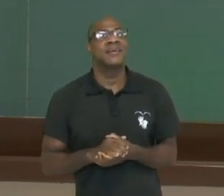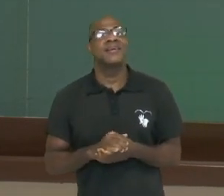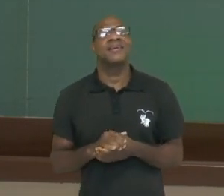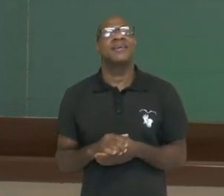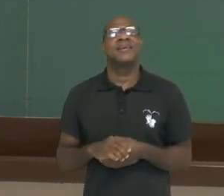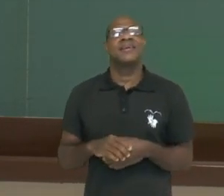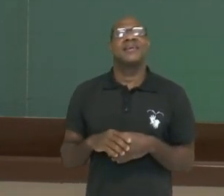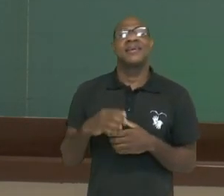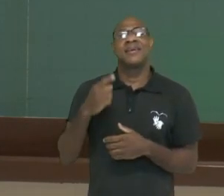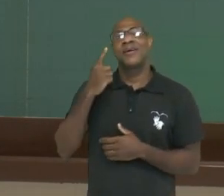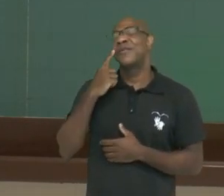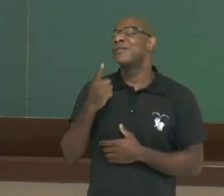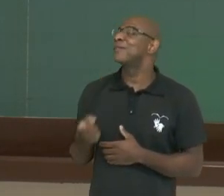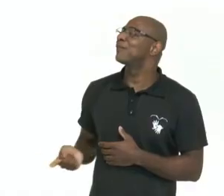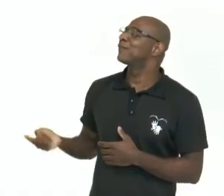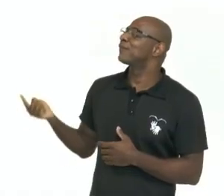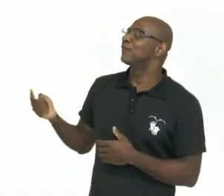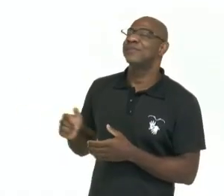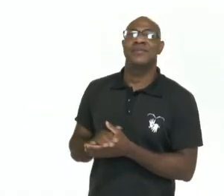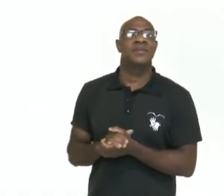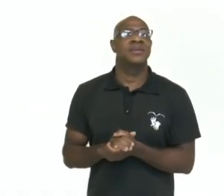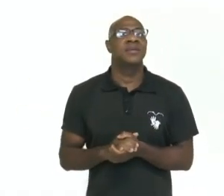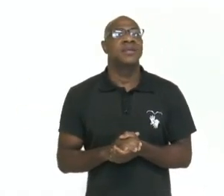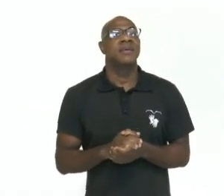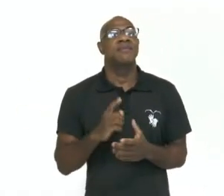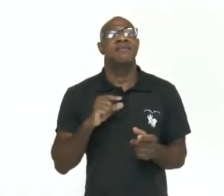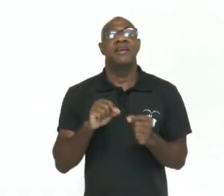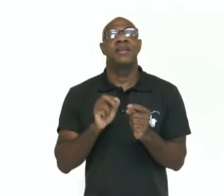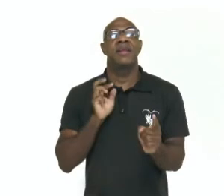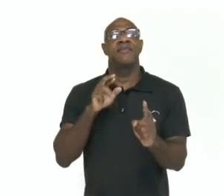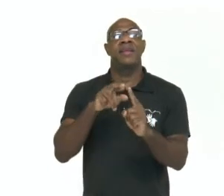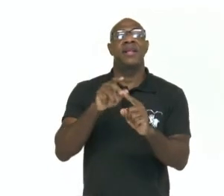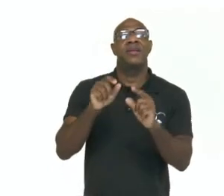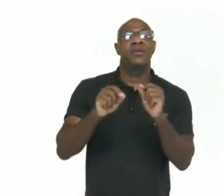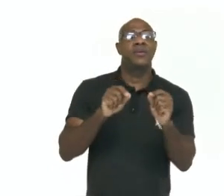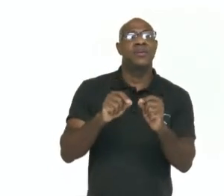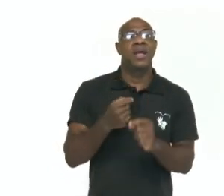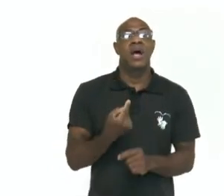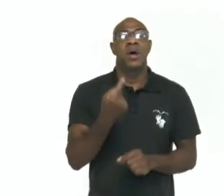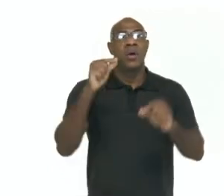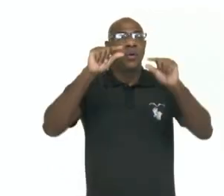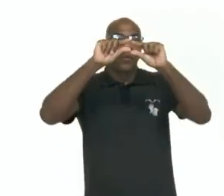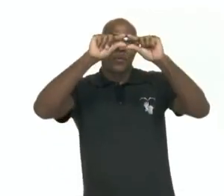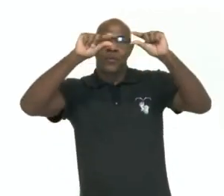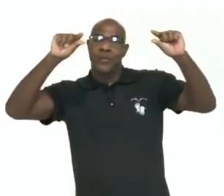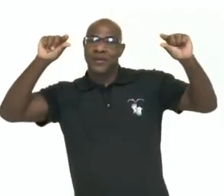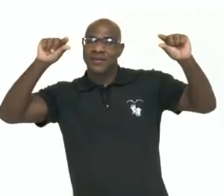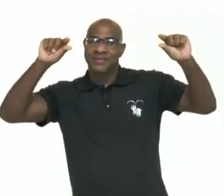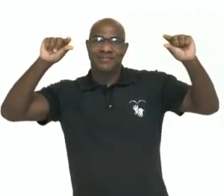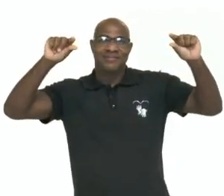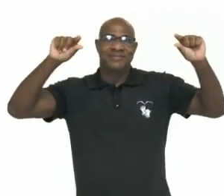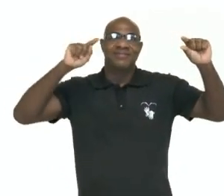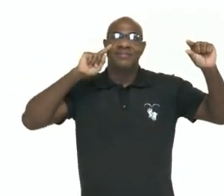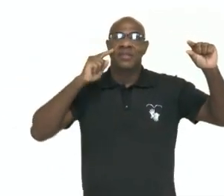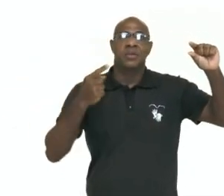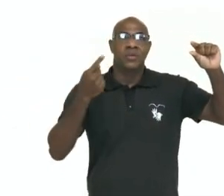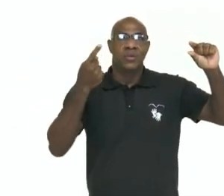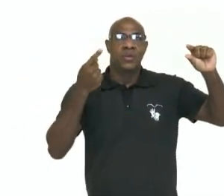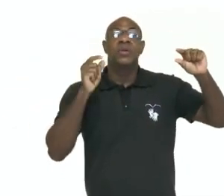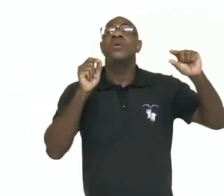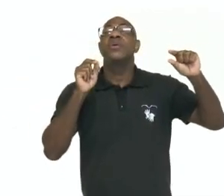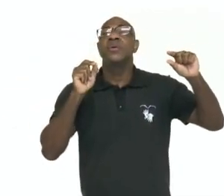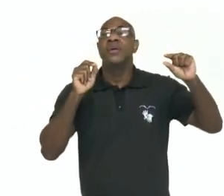será aqui, hein? Tá lá, ó. Ele está fazendo referência lá na linha 1, nosso texto ali, né, aos cientistas, ao